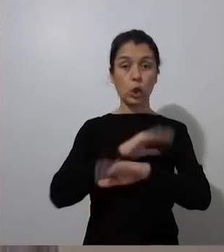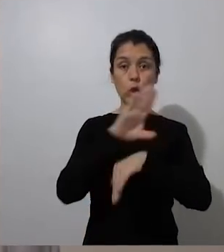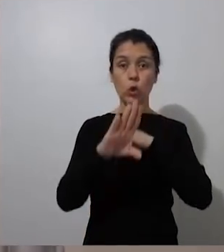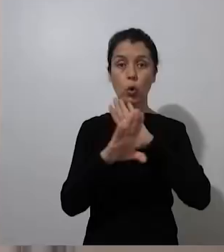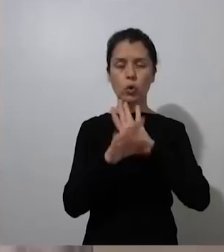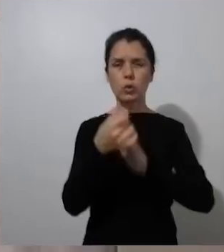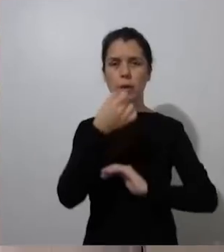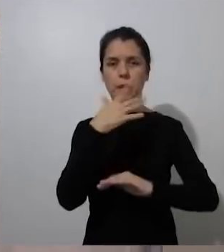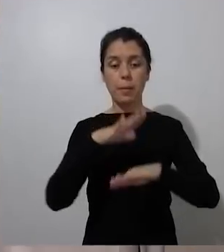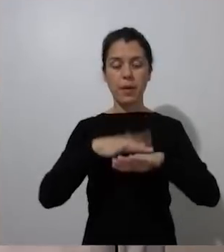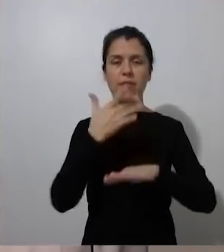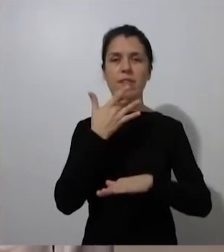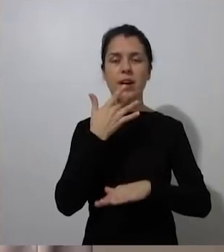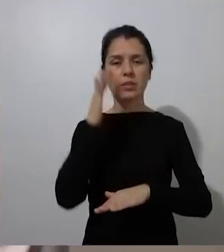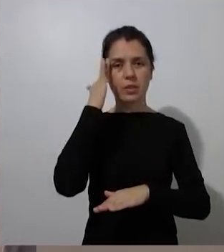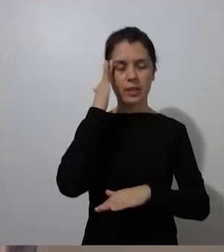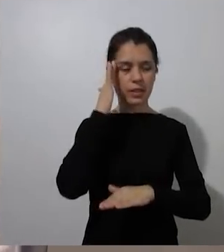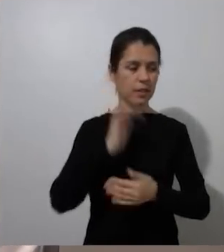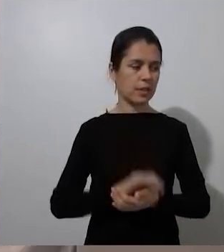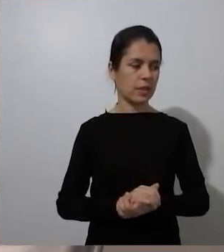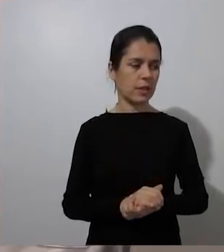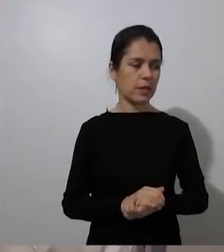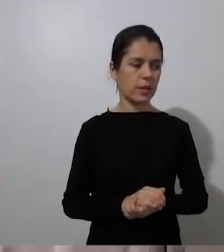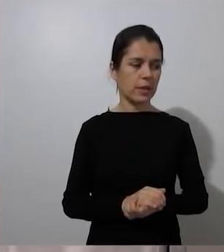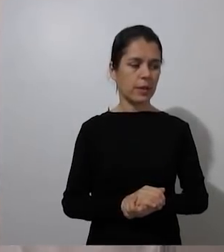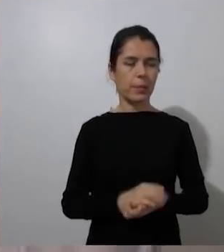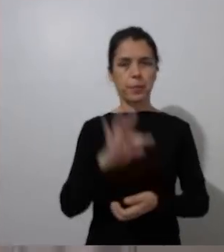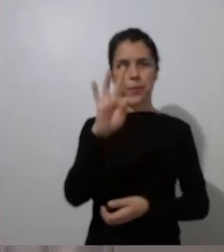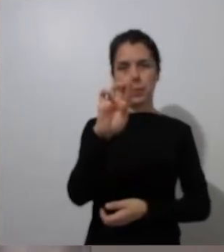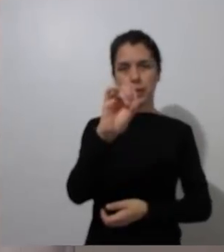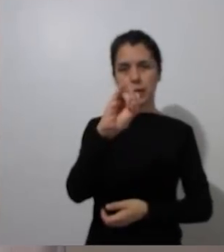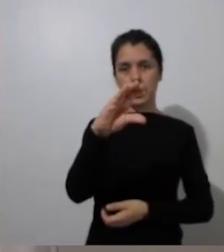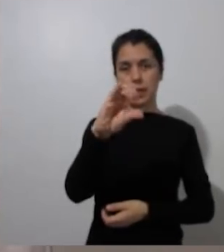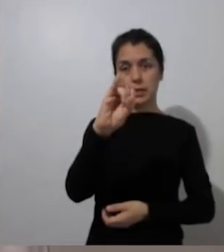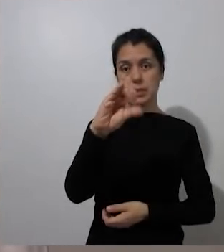todos detalhadamente, fica muito fácil de se entender. Os triciclos são os